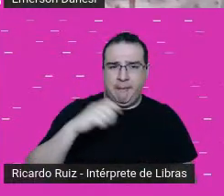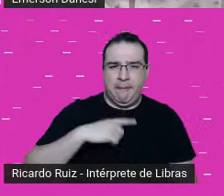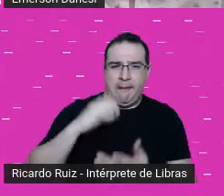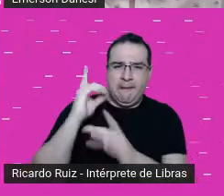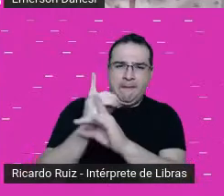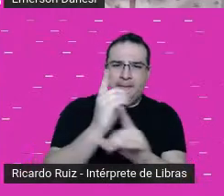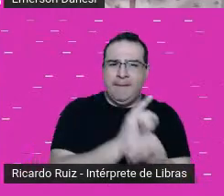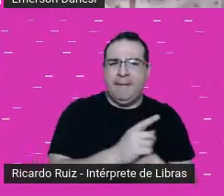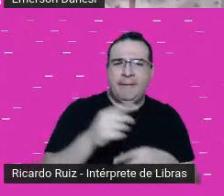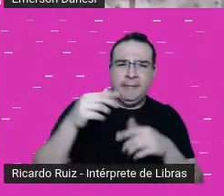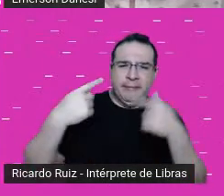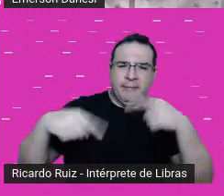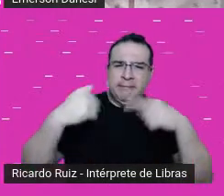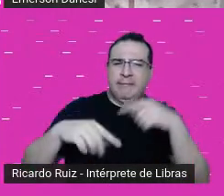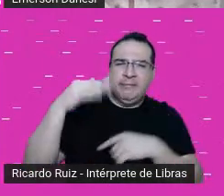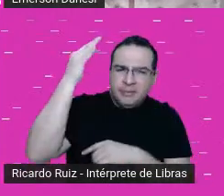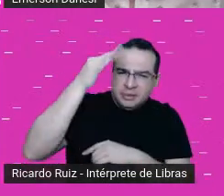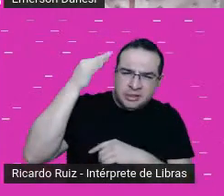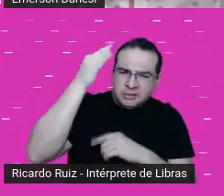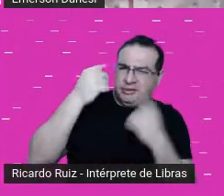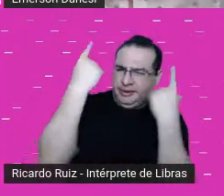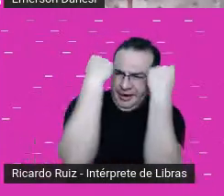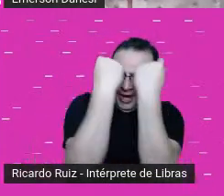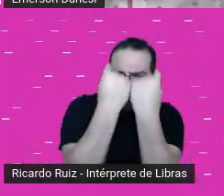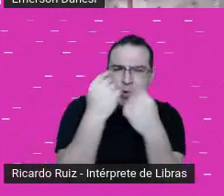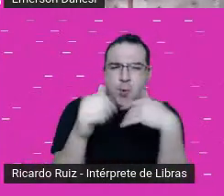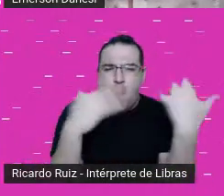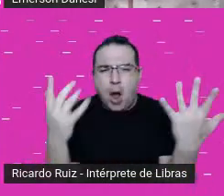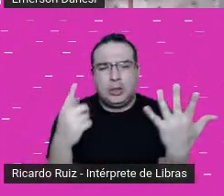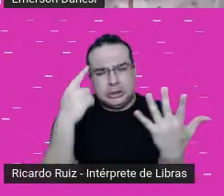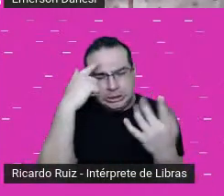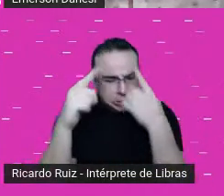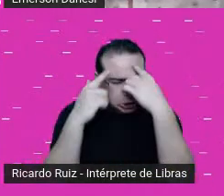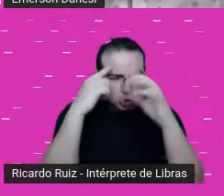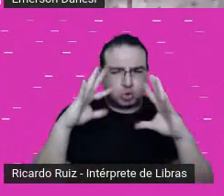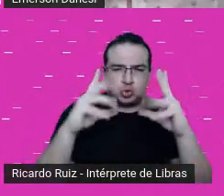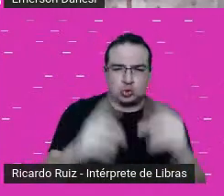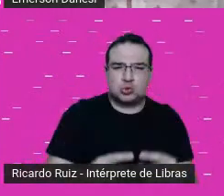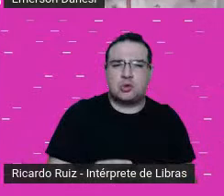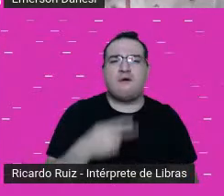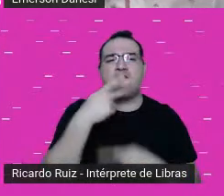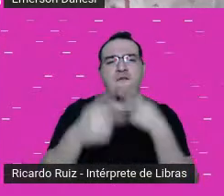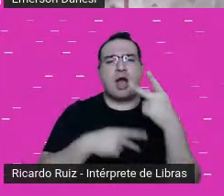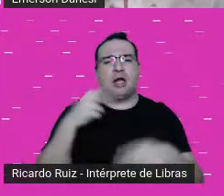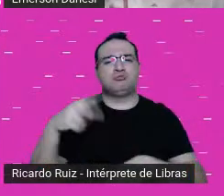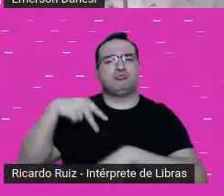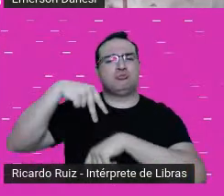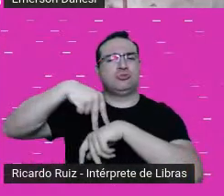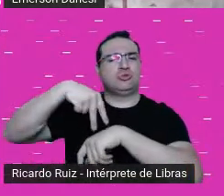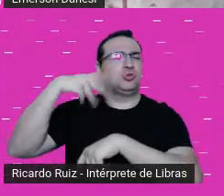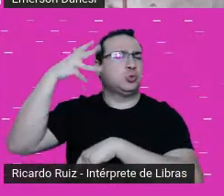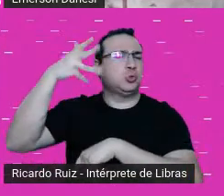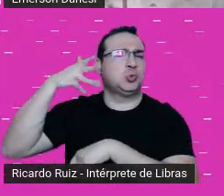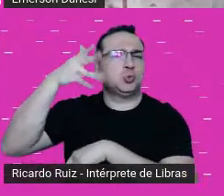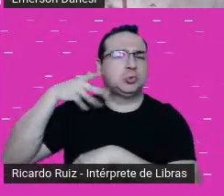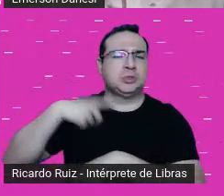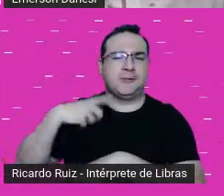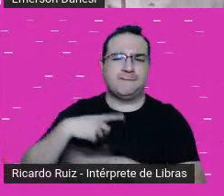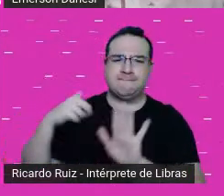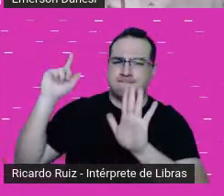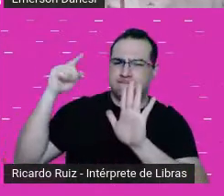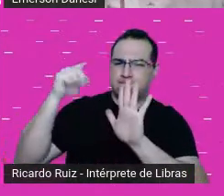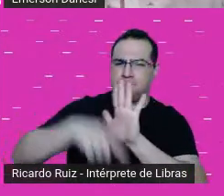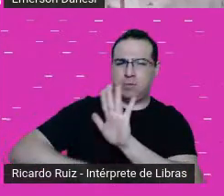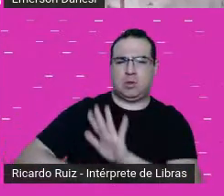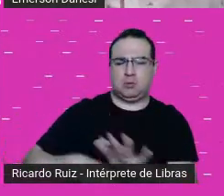discutir os filósofos gregos e para discutir a paideia e para discutir retórica. Então, a gente teve um mergulho no